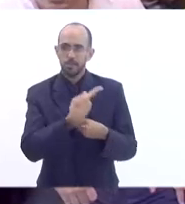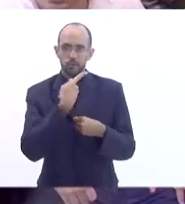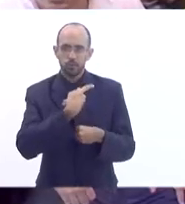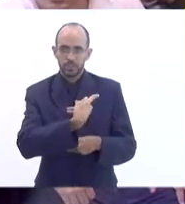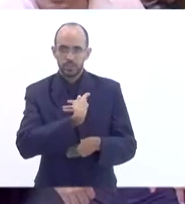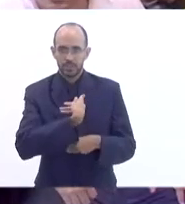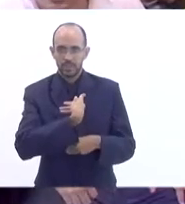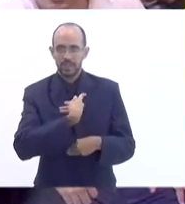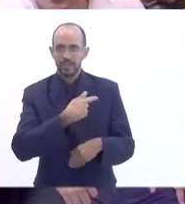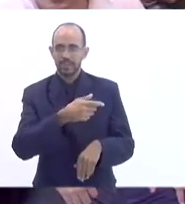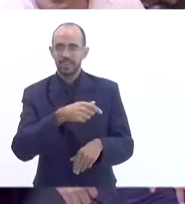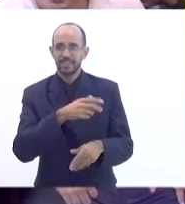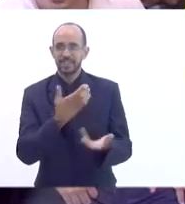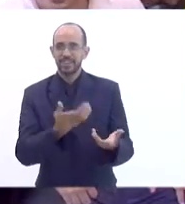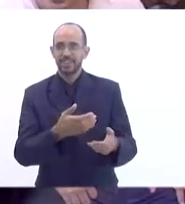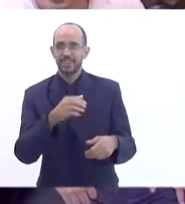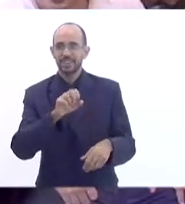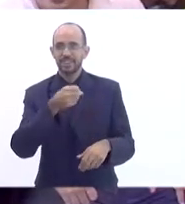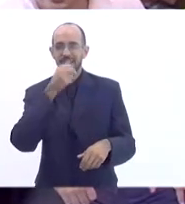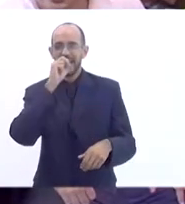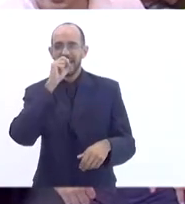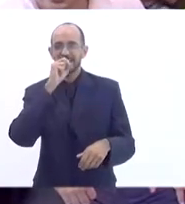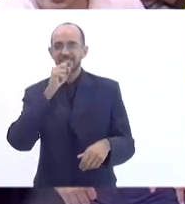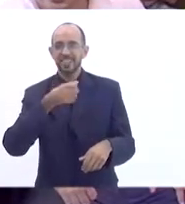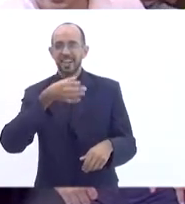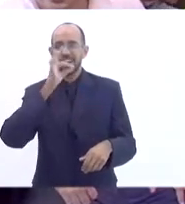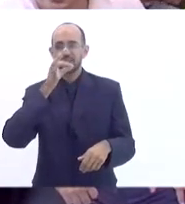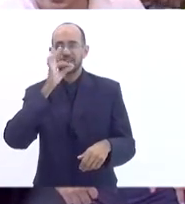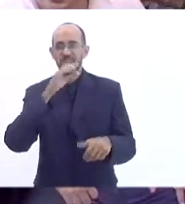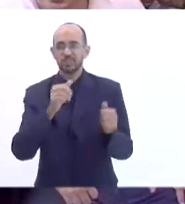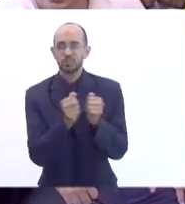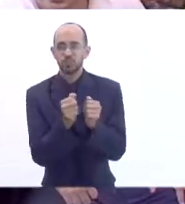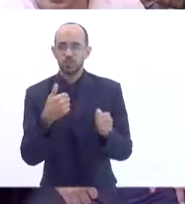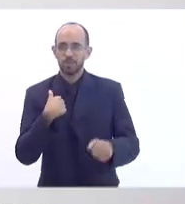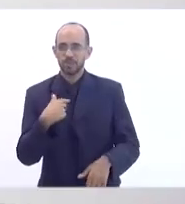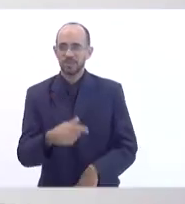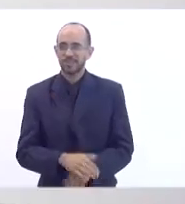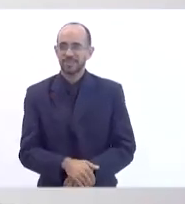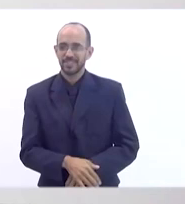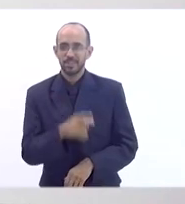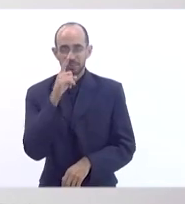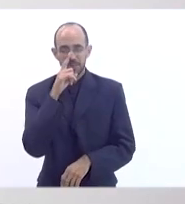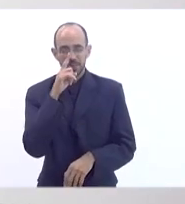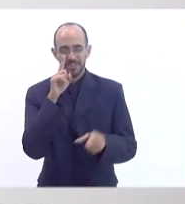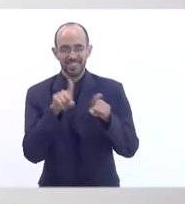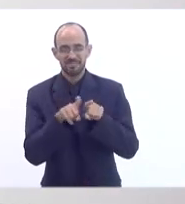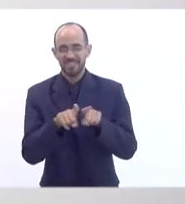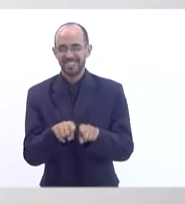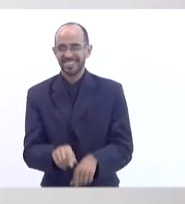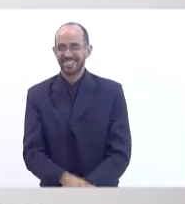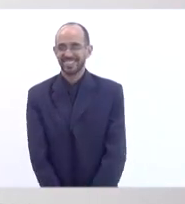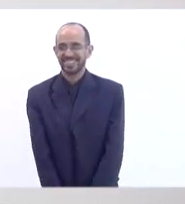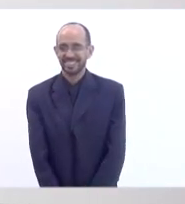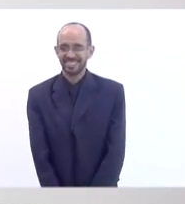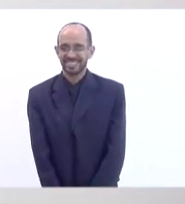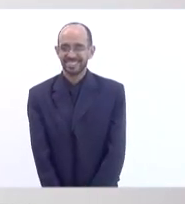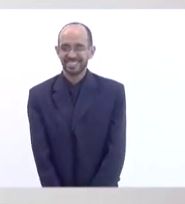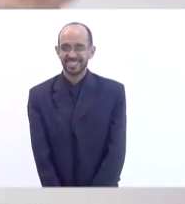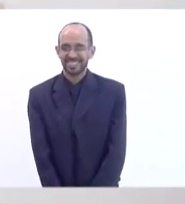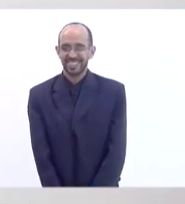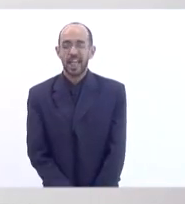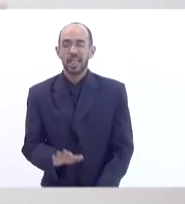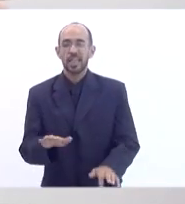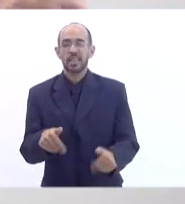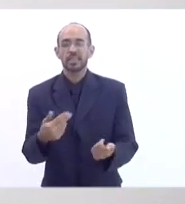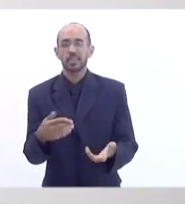adorada lá comigo e é com adoçante com biscoito então nós tivemos